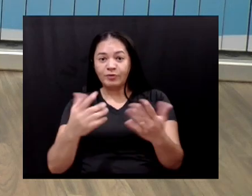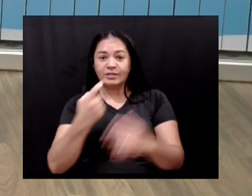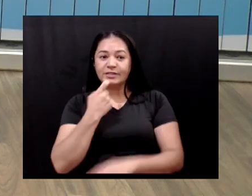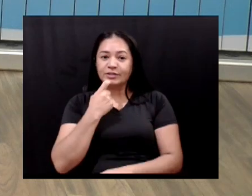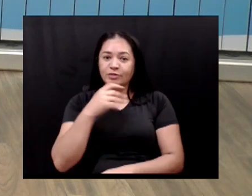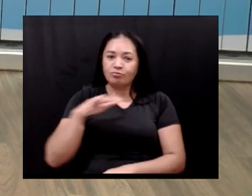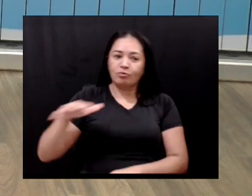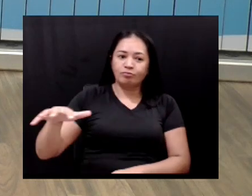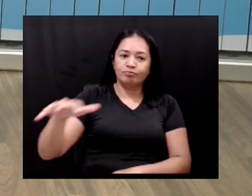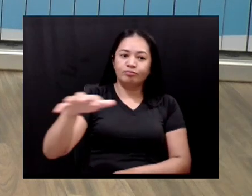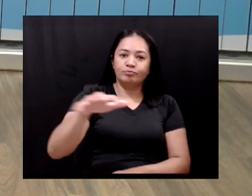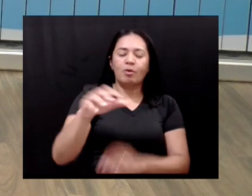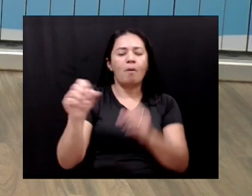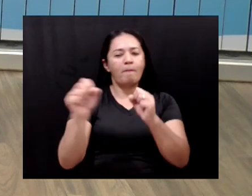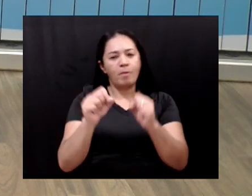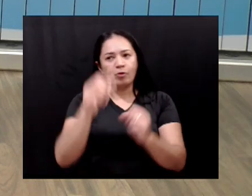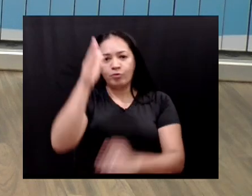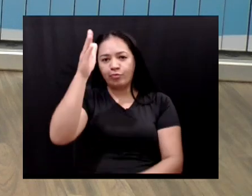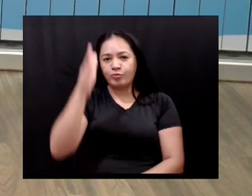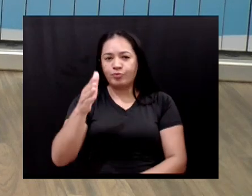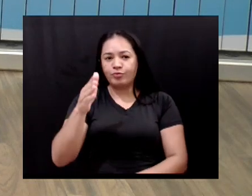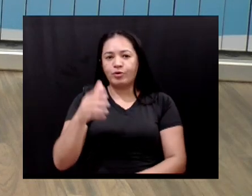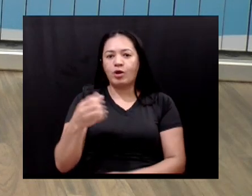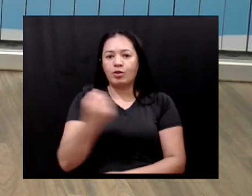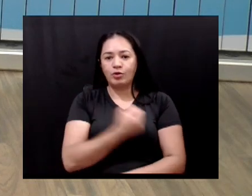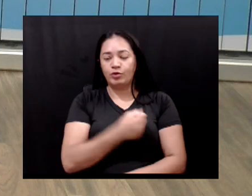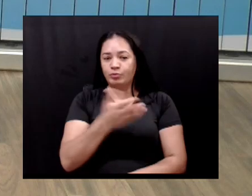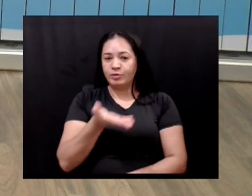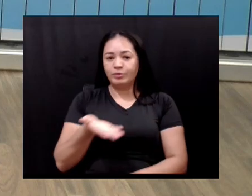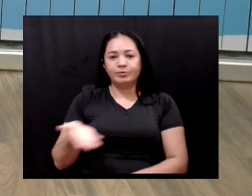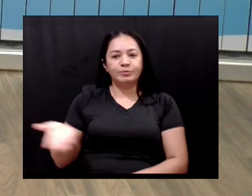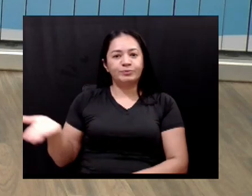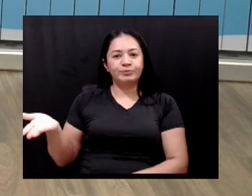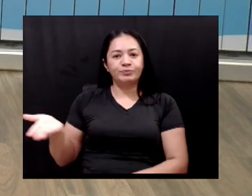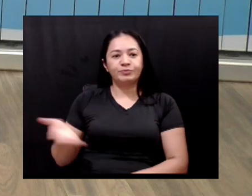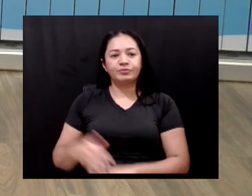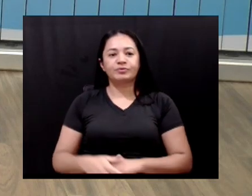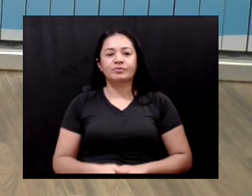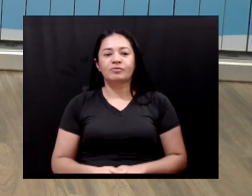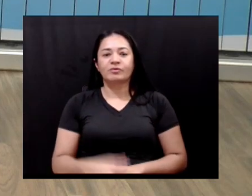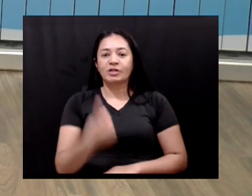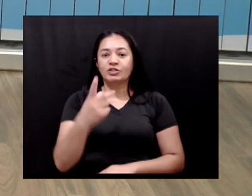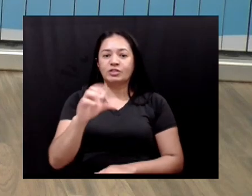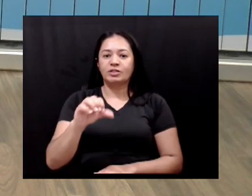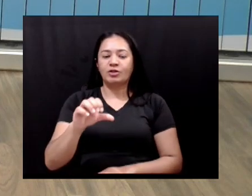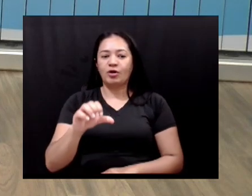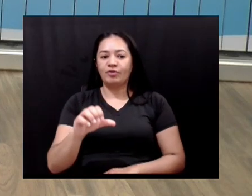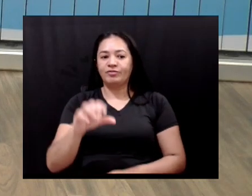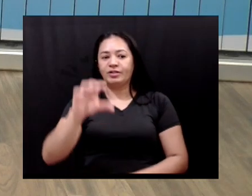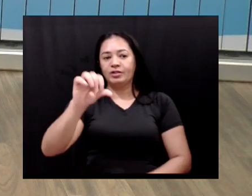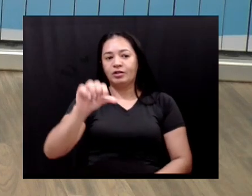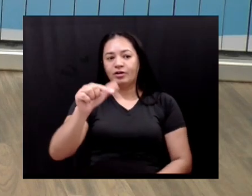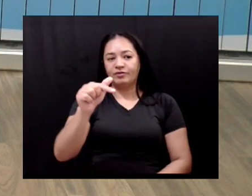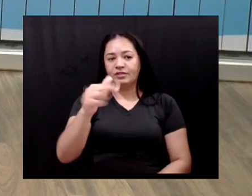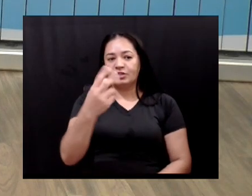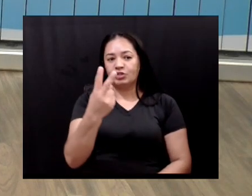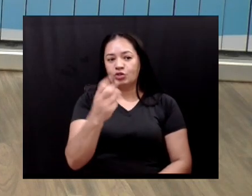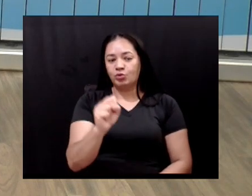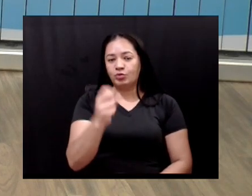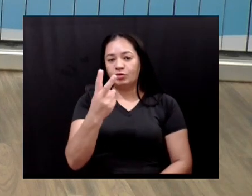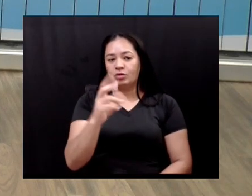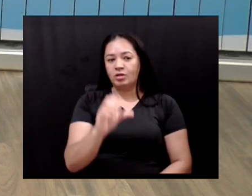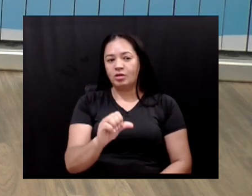ir direto no número que já aparece aqui embaixo da sua tela. 19 é o nosso DDD. Para você que é de Campinas e região, pode ir